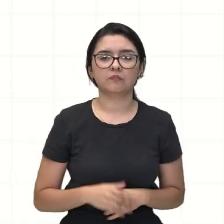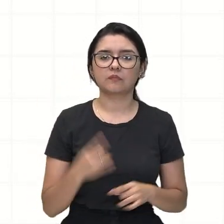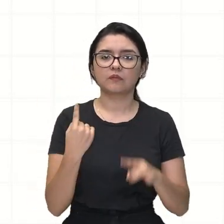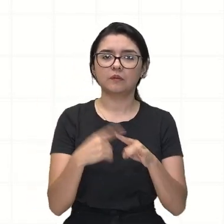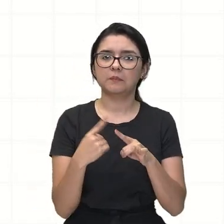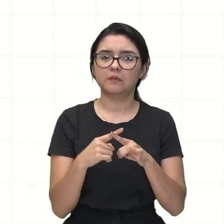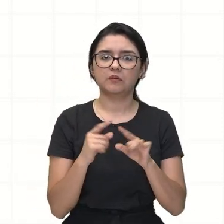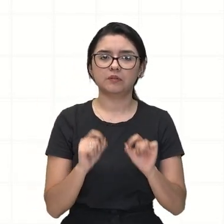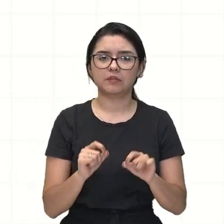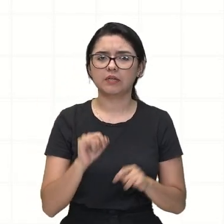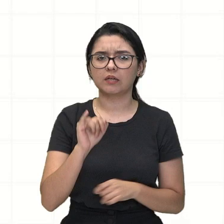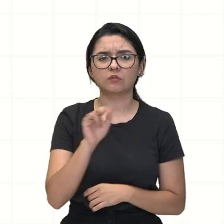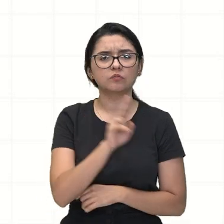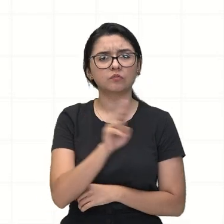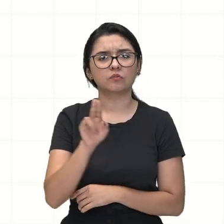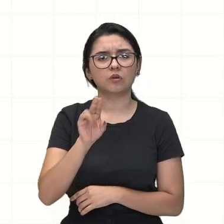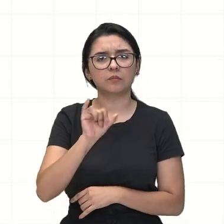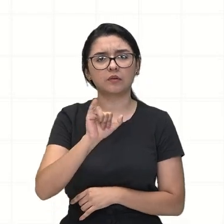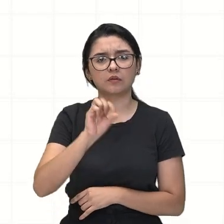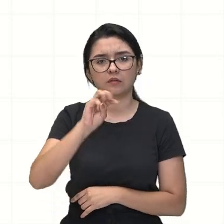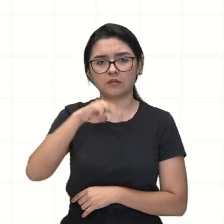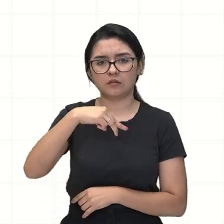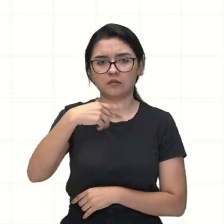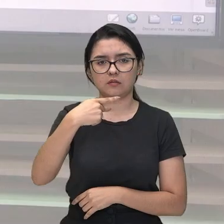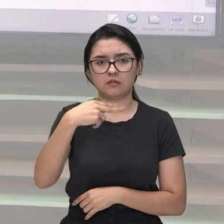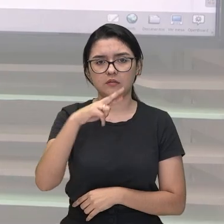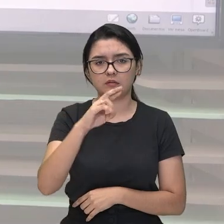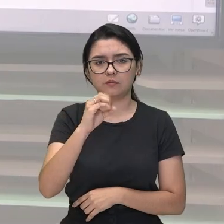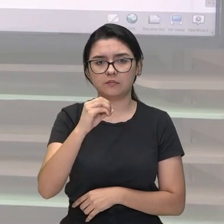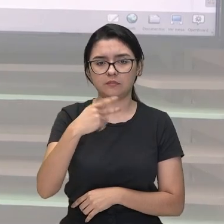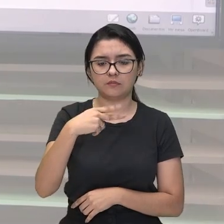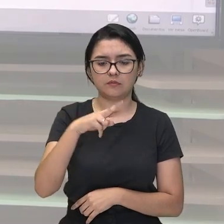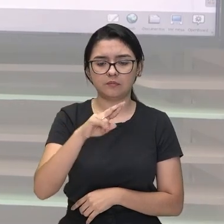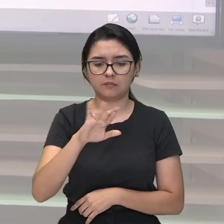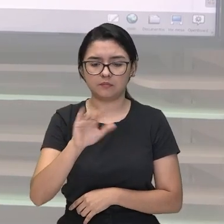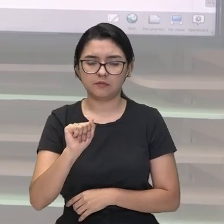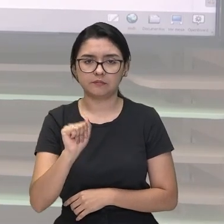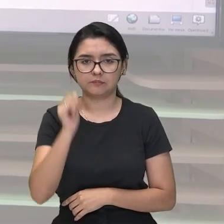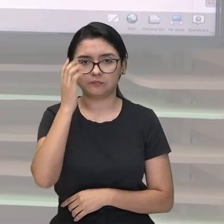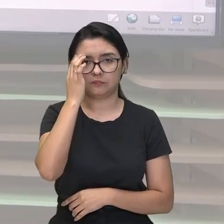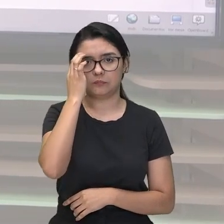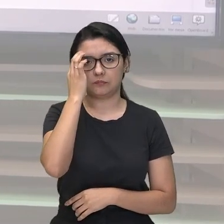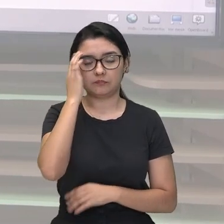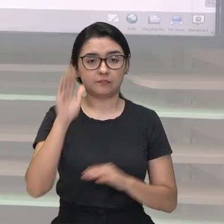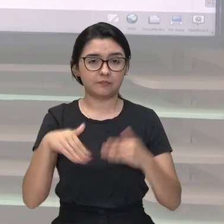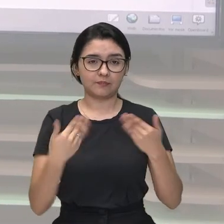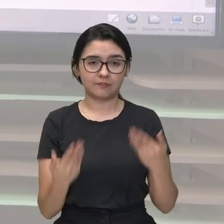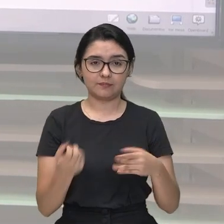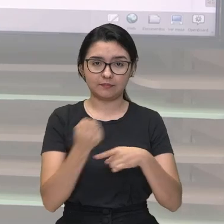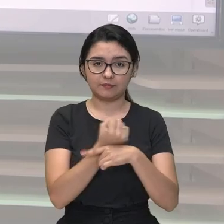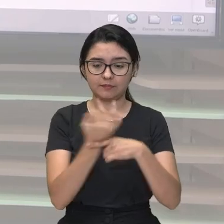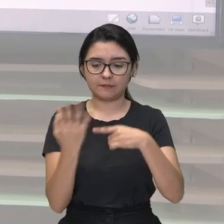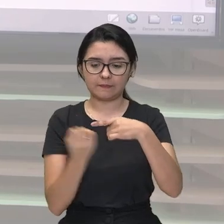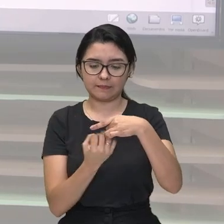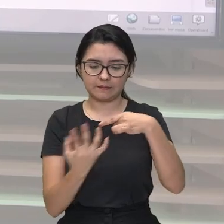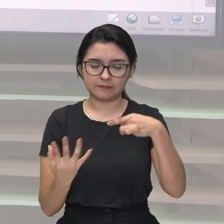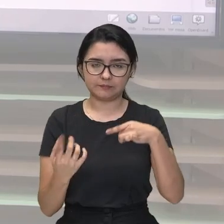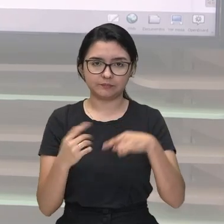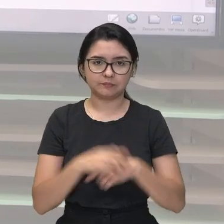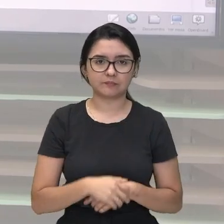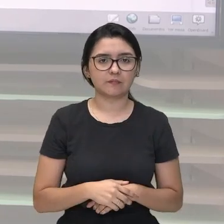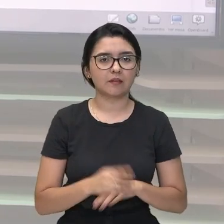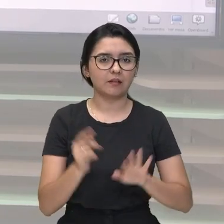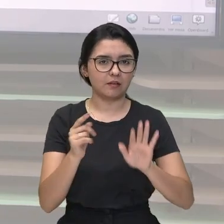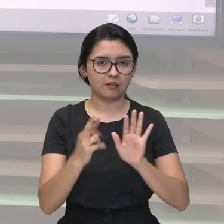né, imprópria? Pessoal, porque é o seguinte, ó, uma fração, ela nos remete sempre à parte de um todo,